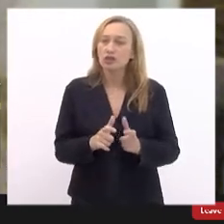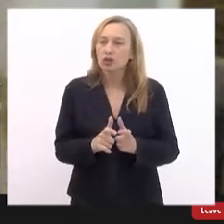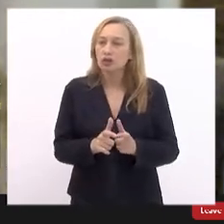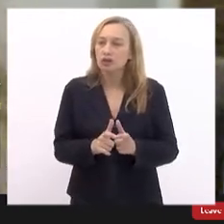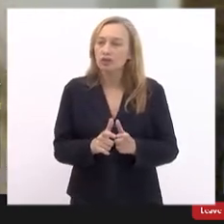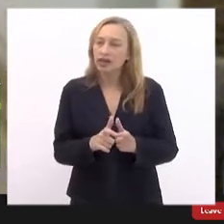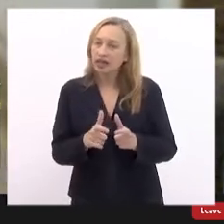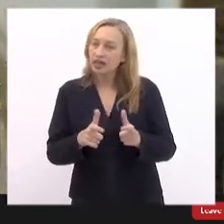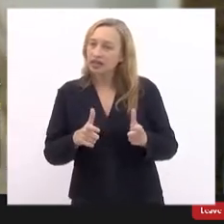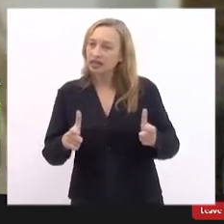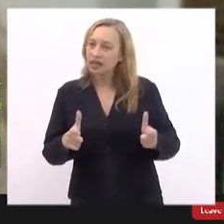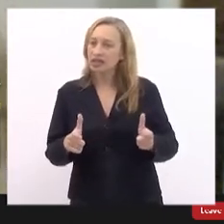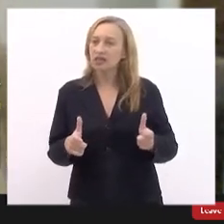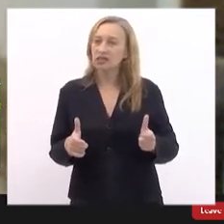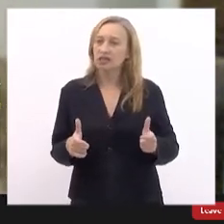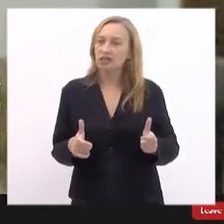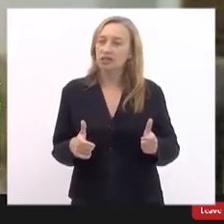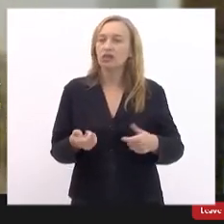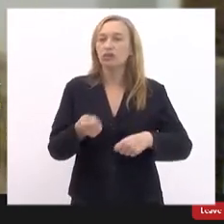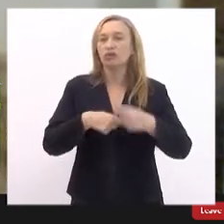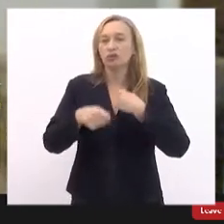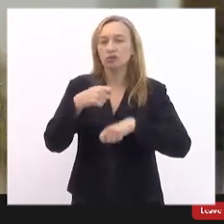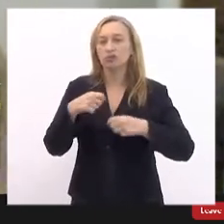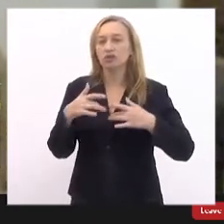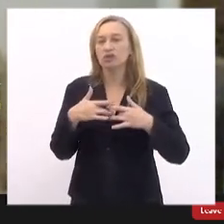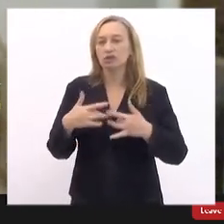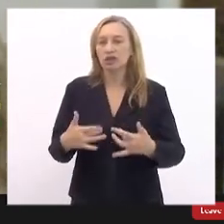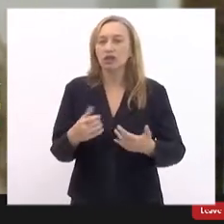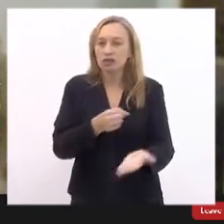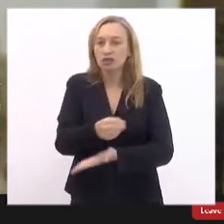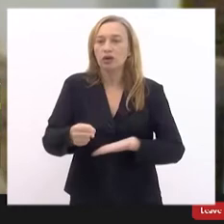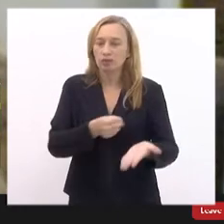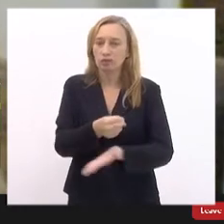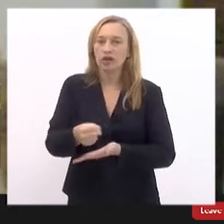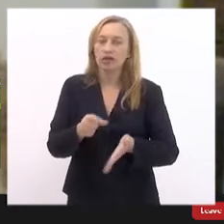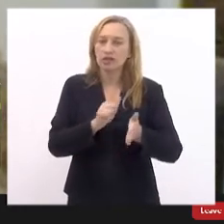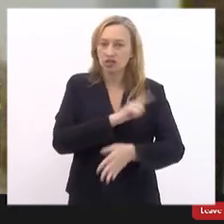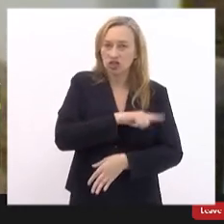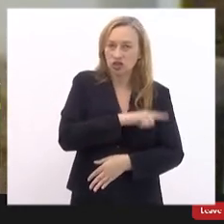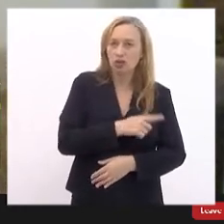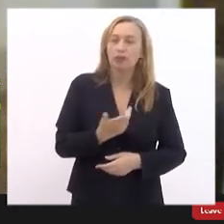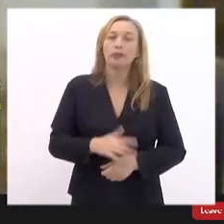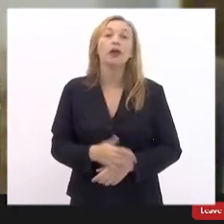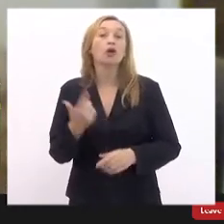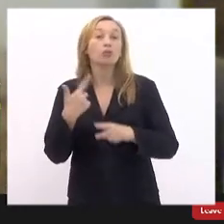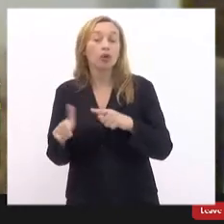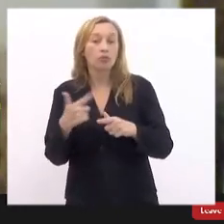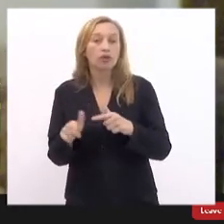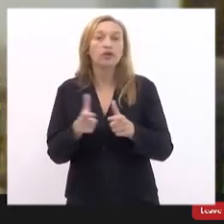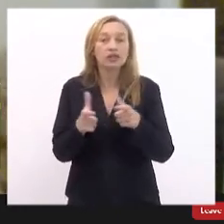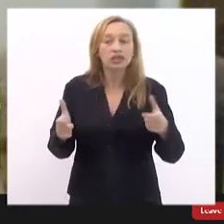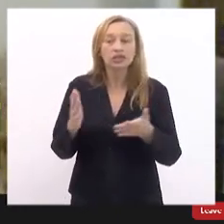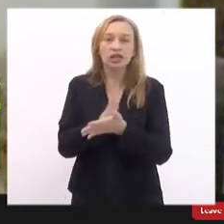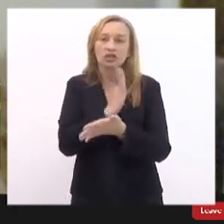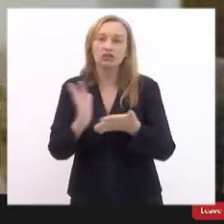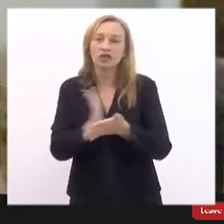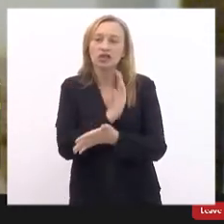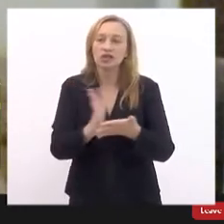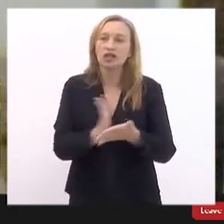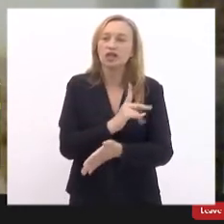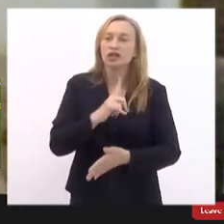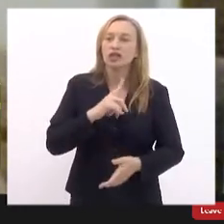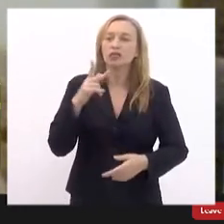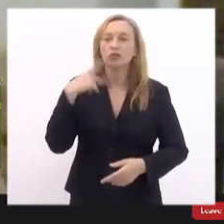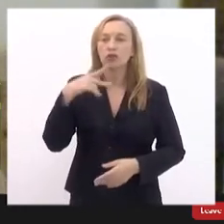gigante como economia solidária, com base na autogestão. O grande problema, muitas vezes, é que tem